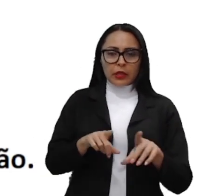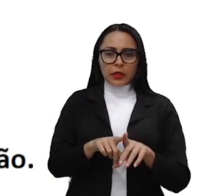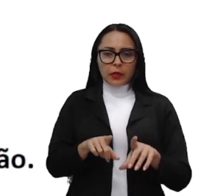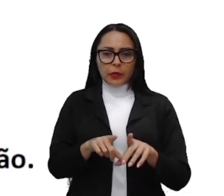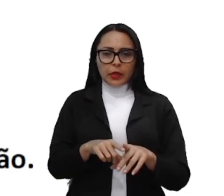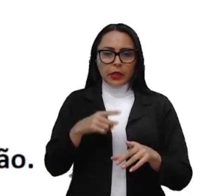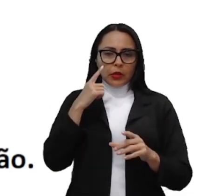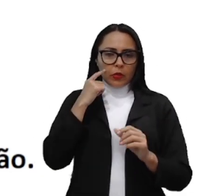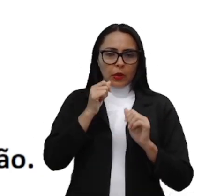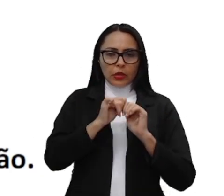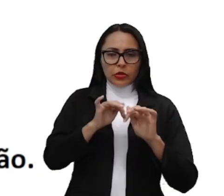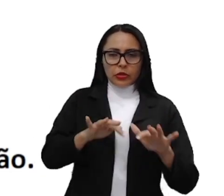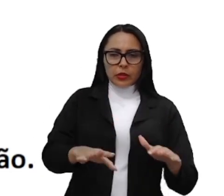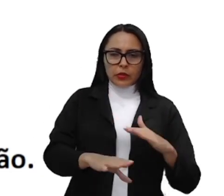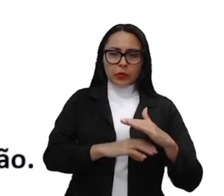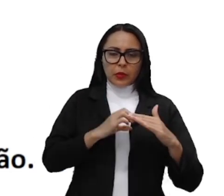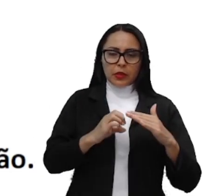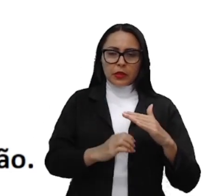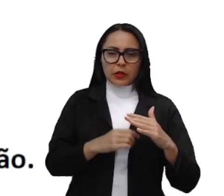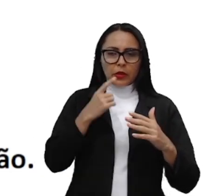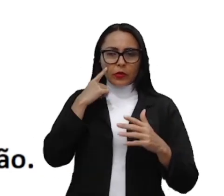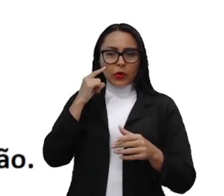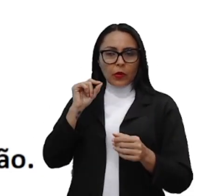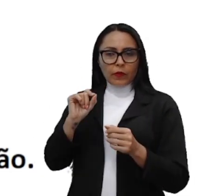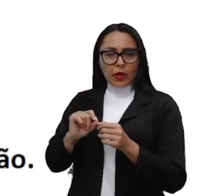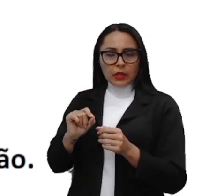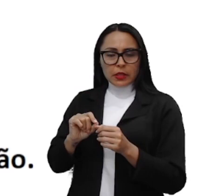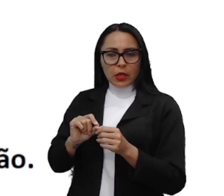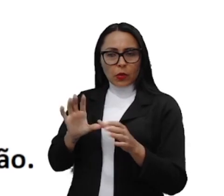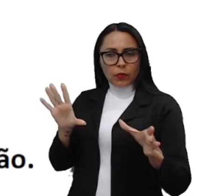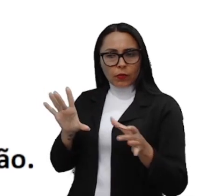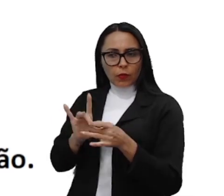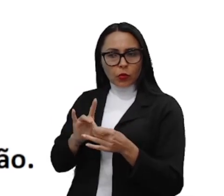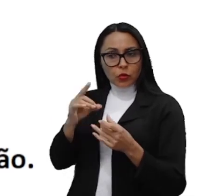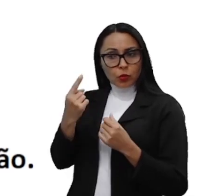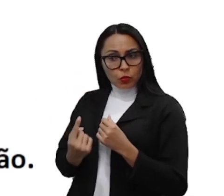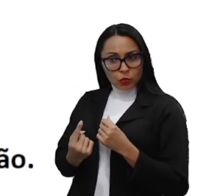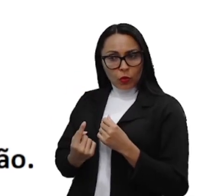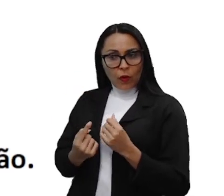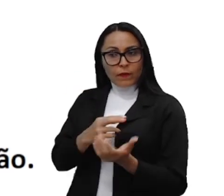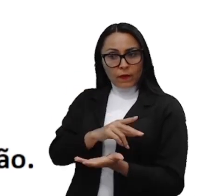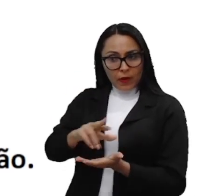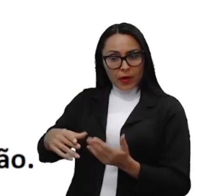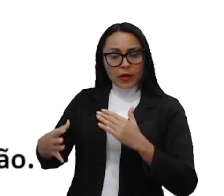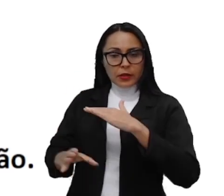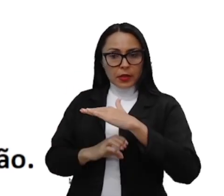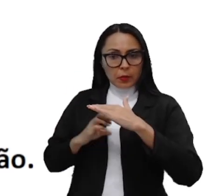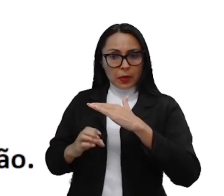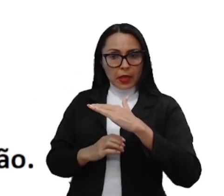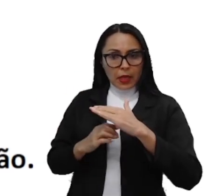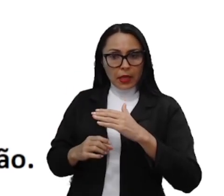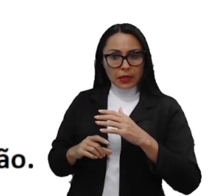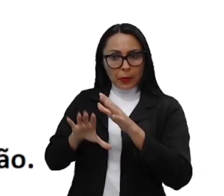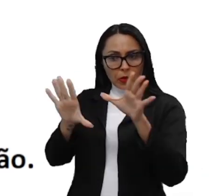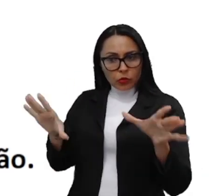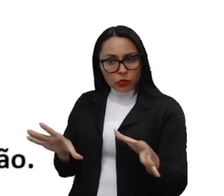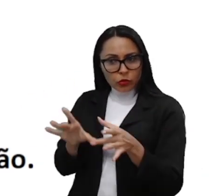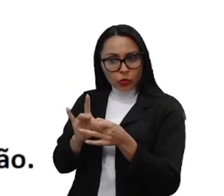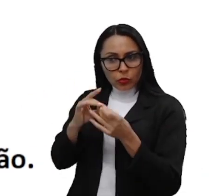extensão empresarial, que é agir como se fosse um só. São várias empresas que agem como se fosse uma